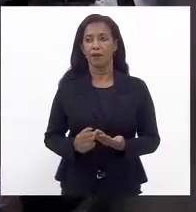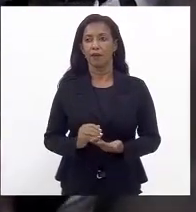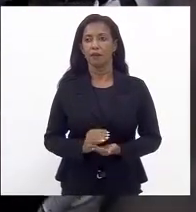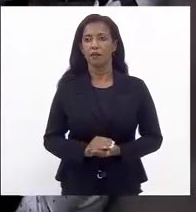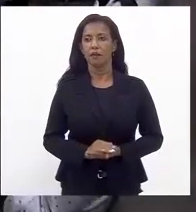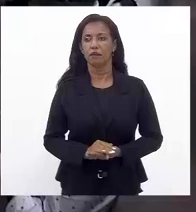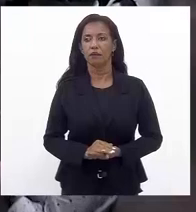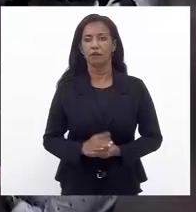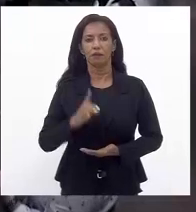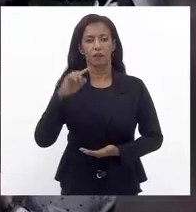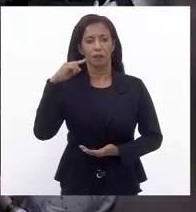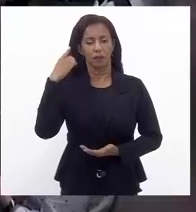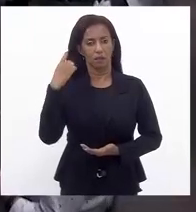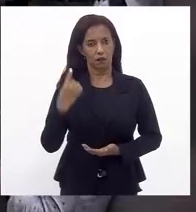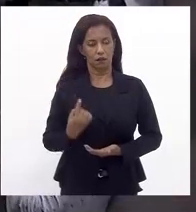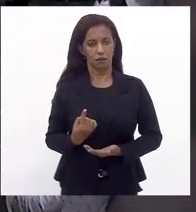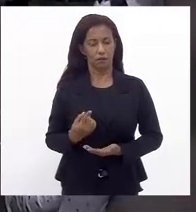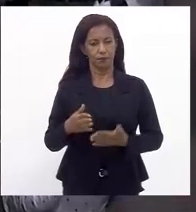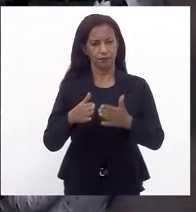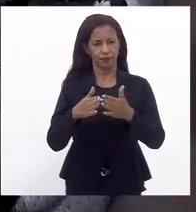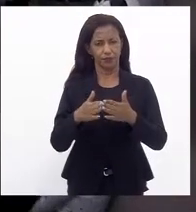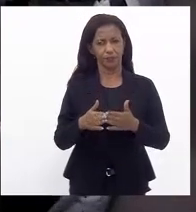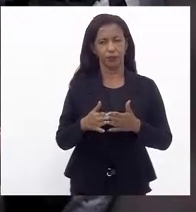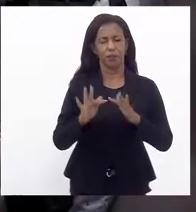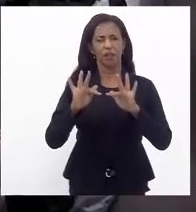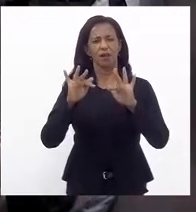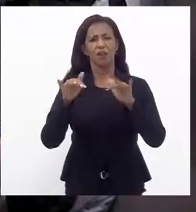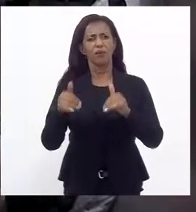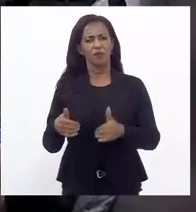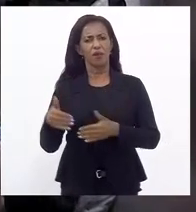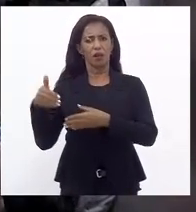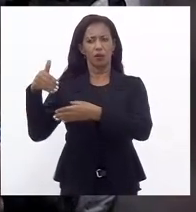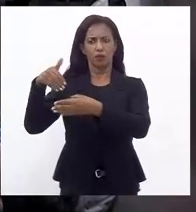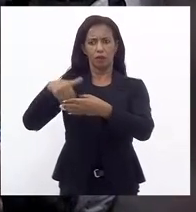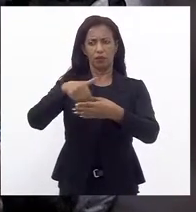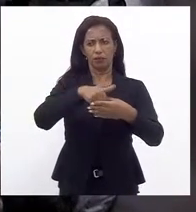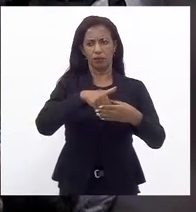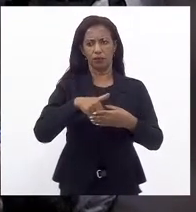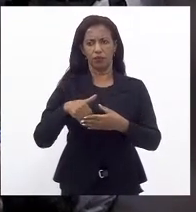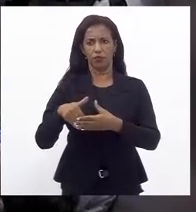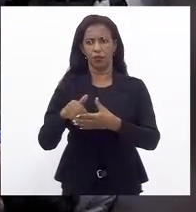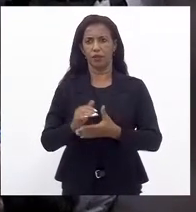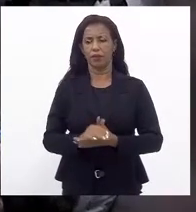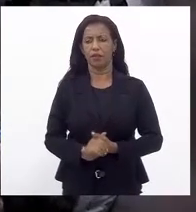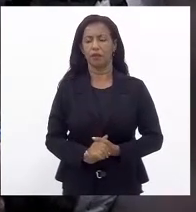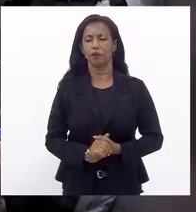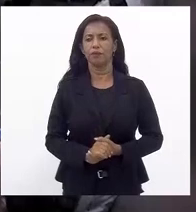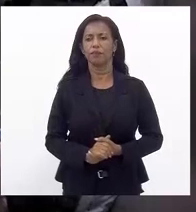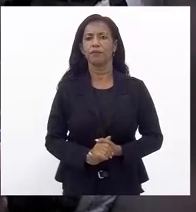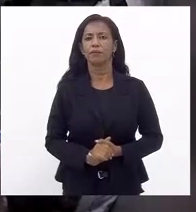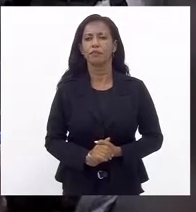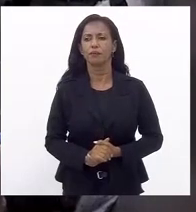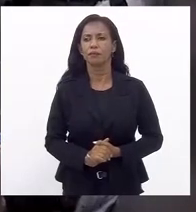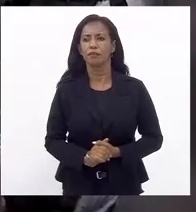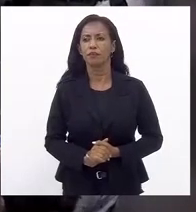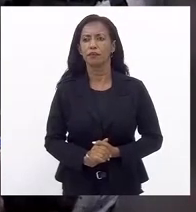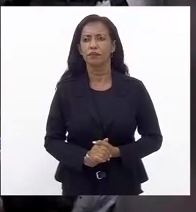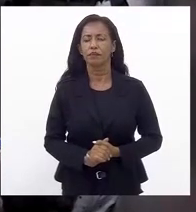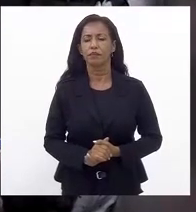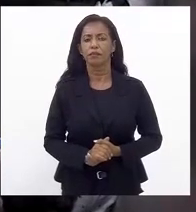presente da Dani por favor ao final da votação Vamos botar as outras mensagens por favor